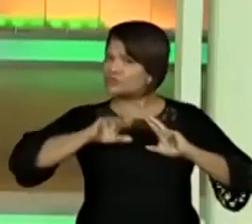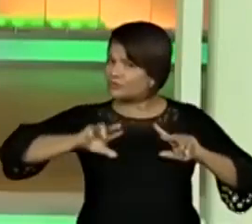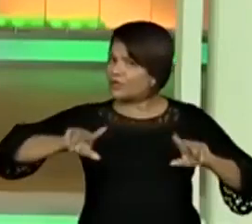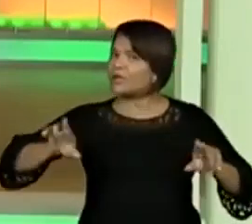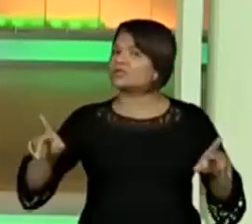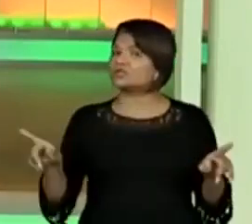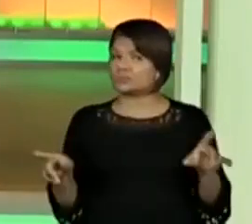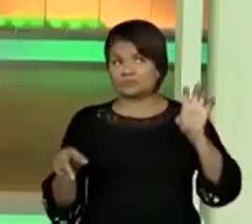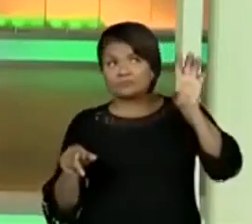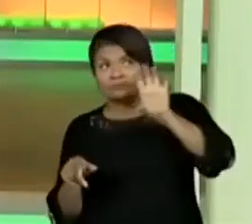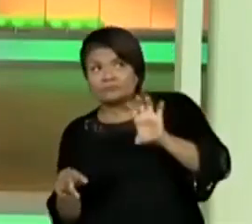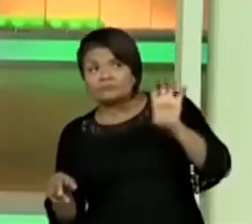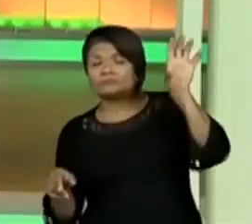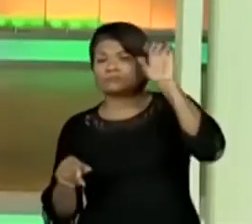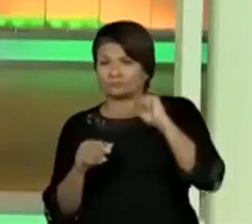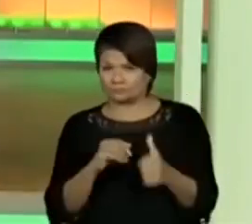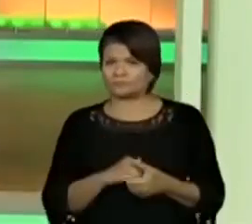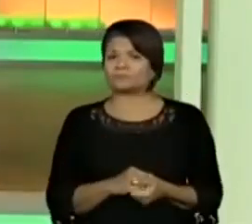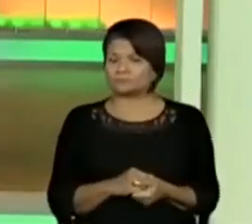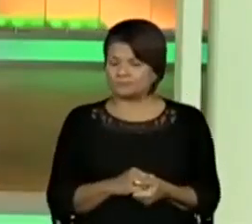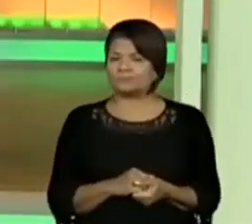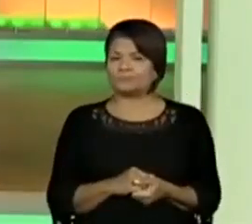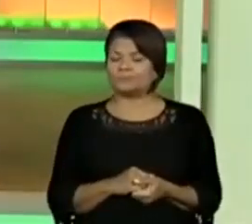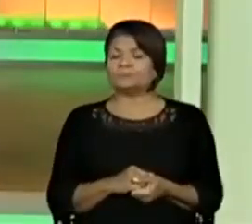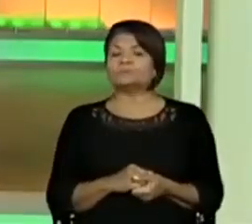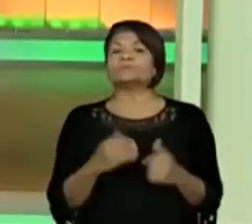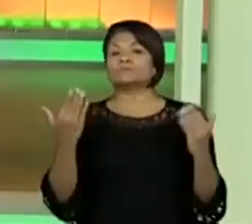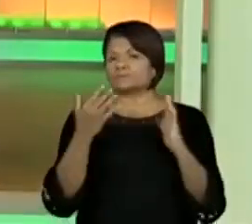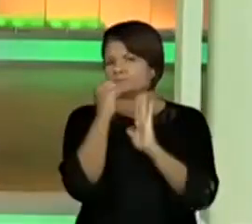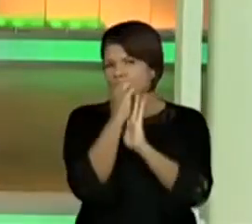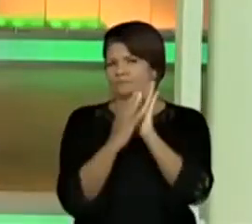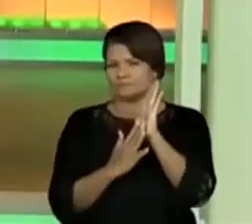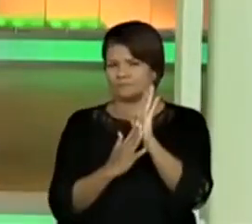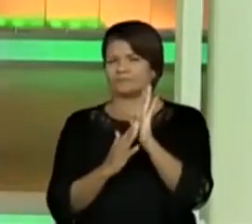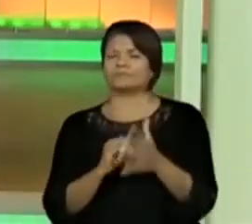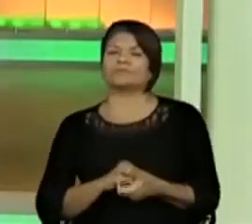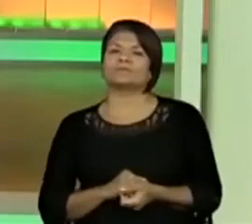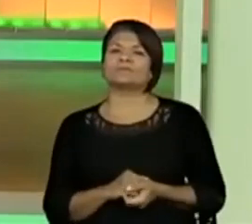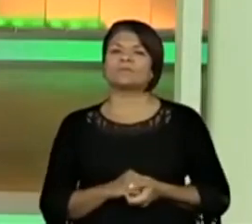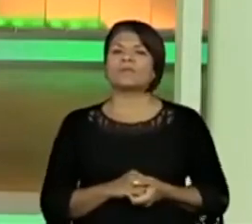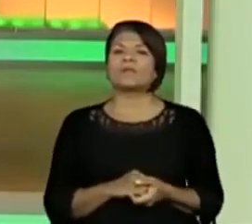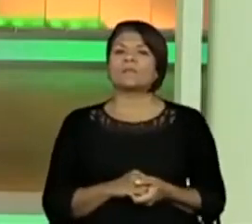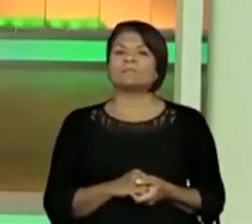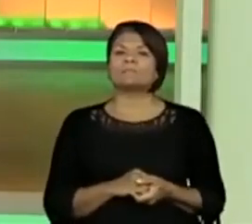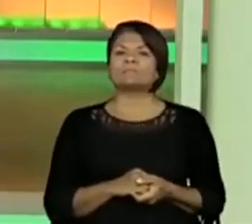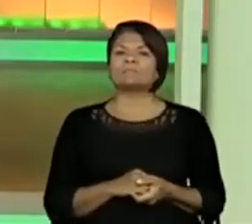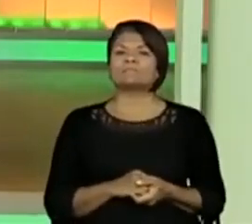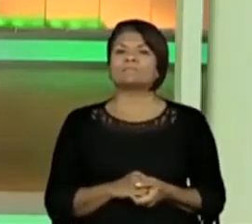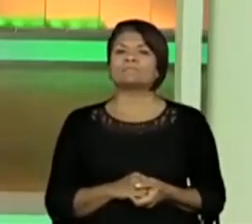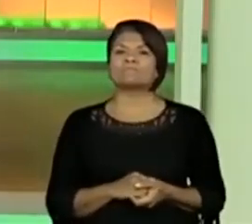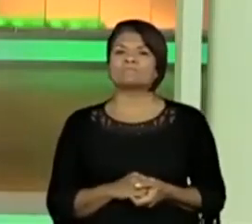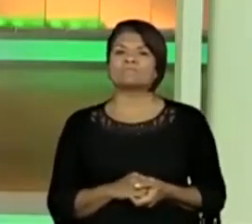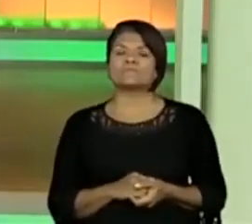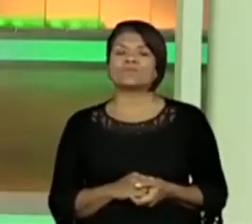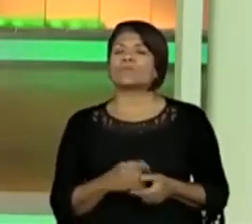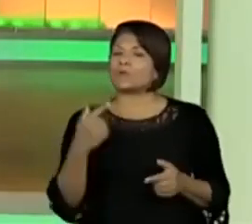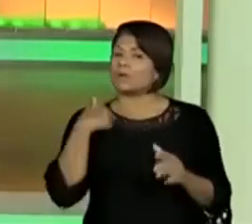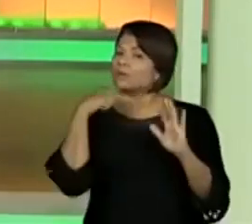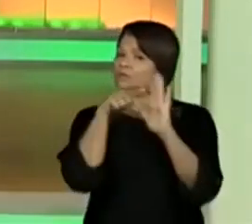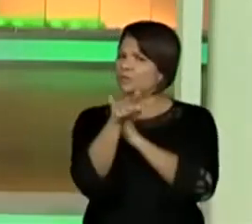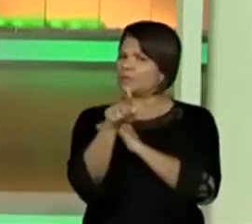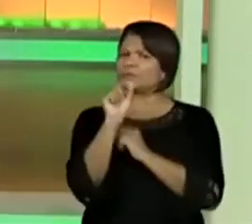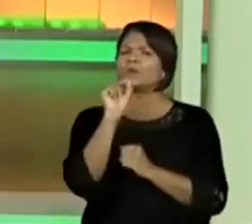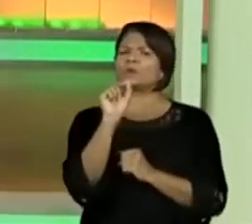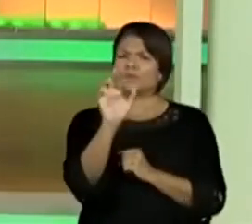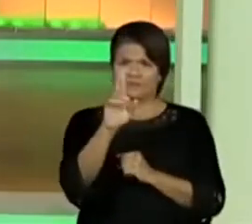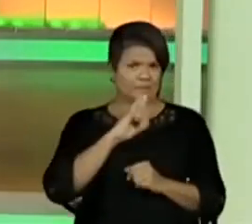conhece, certo? Bom, vamos para a nossa atividade? Olha lá, o que a professora pergunta? Vamos